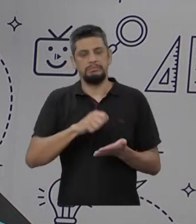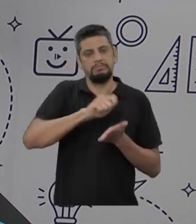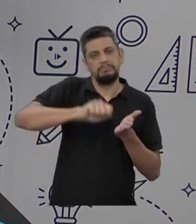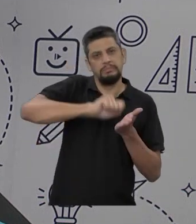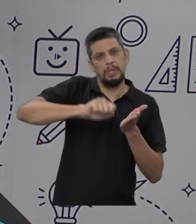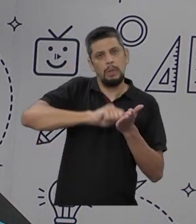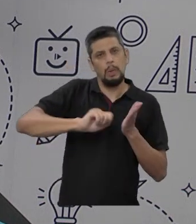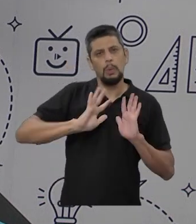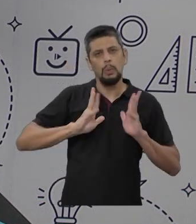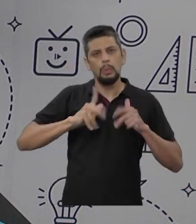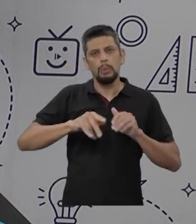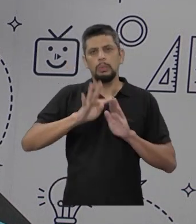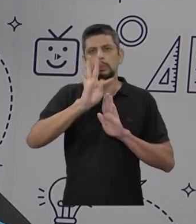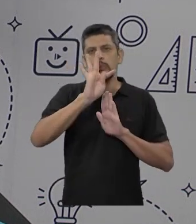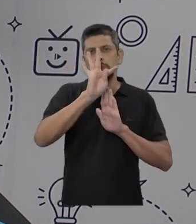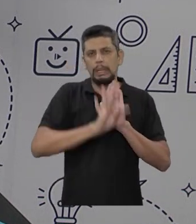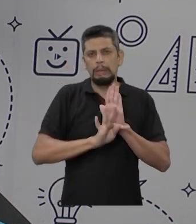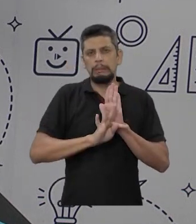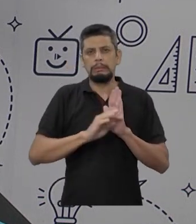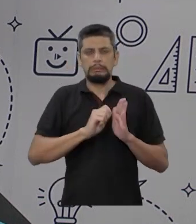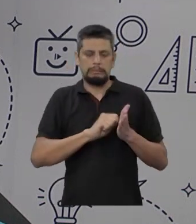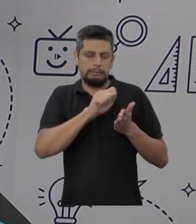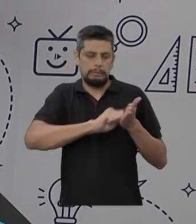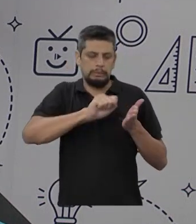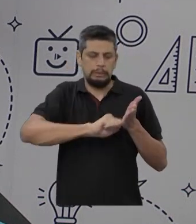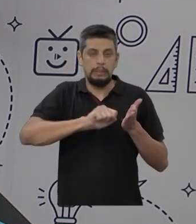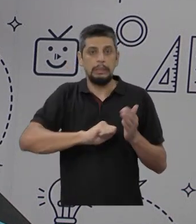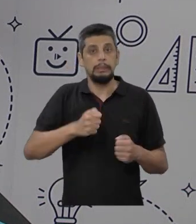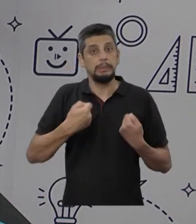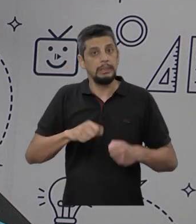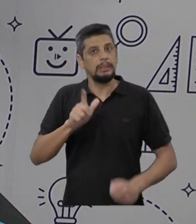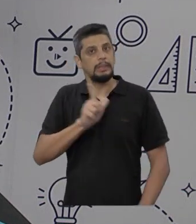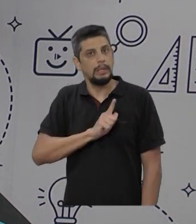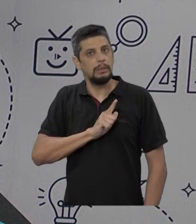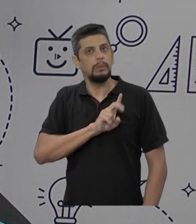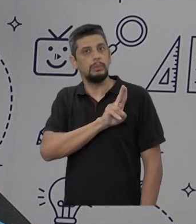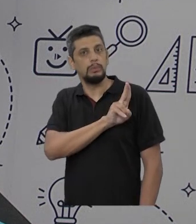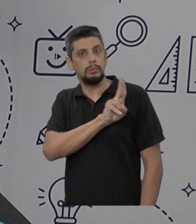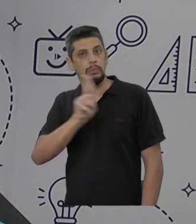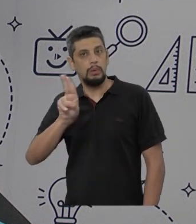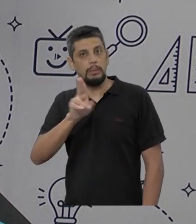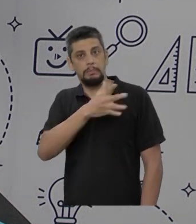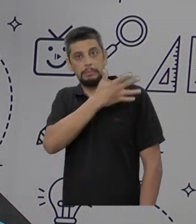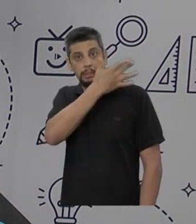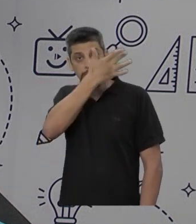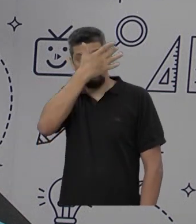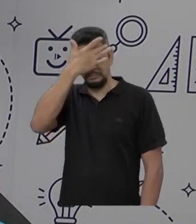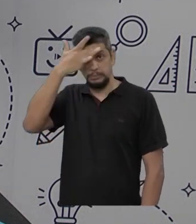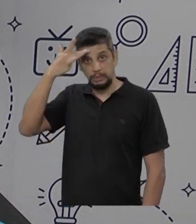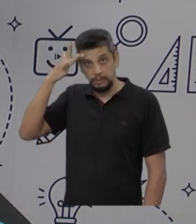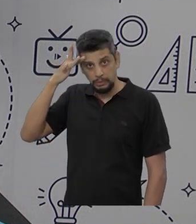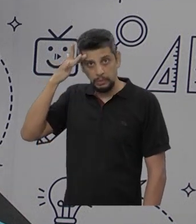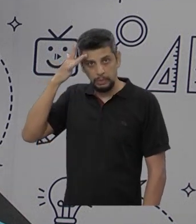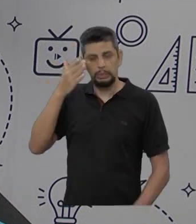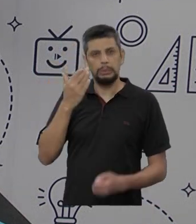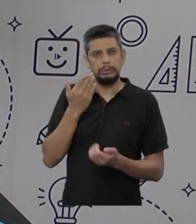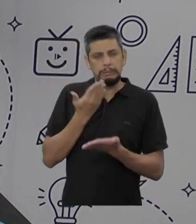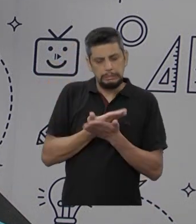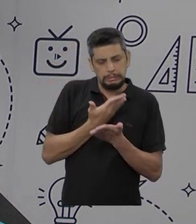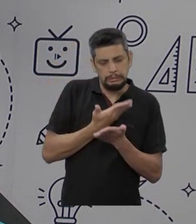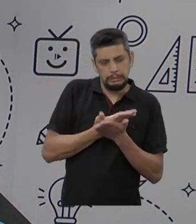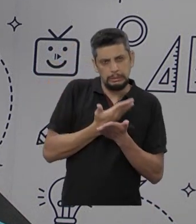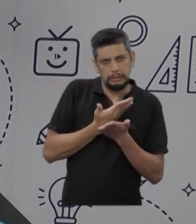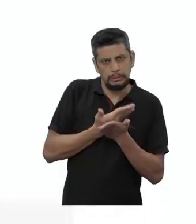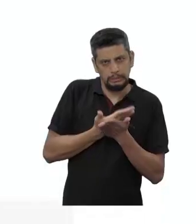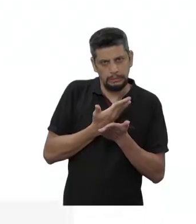escrita. Todo texto biográfico precisa ter o nome da pessoa ou da personalidade que vai